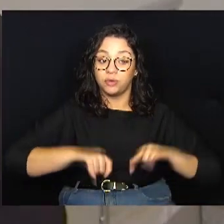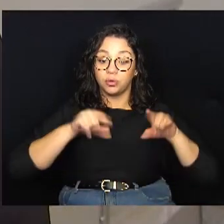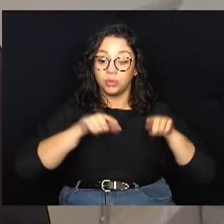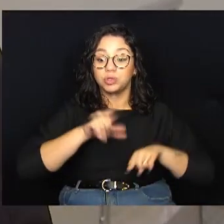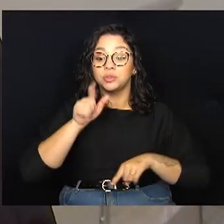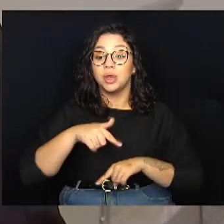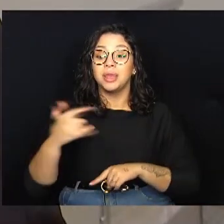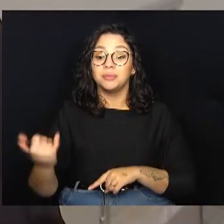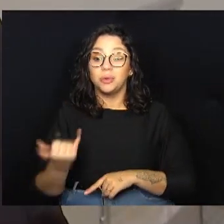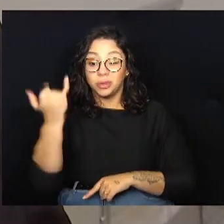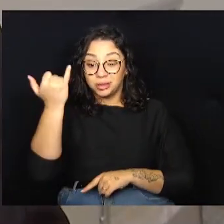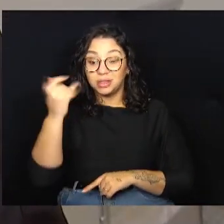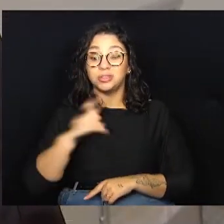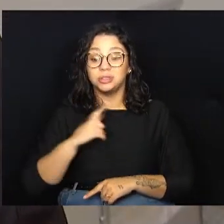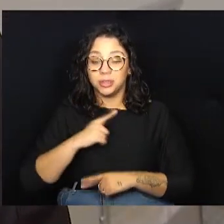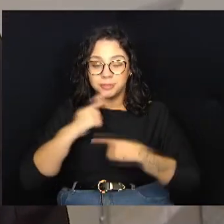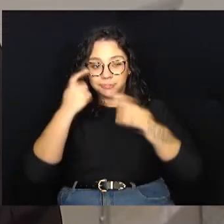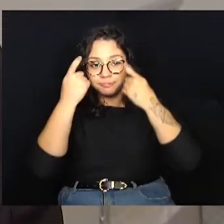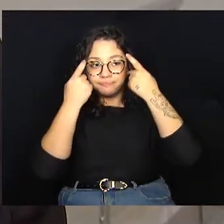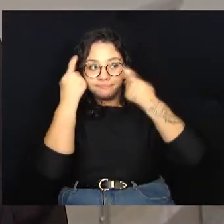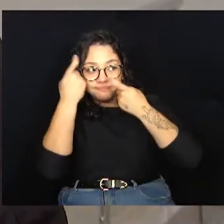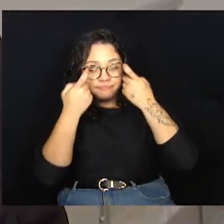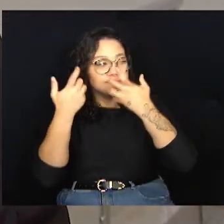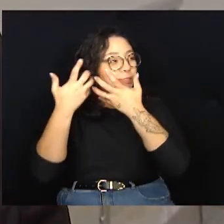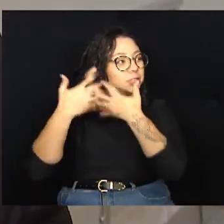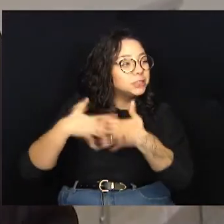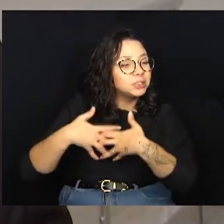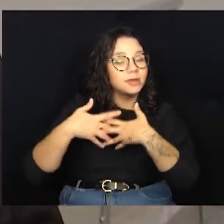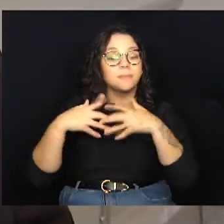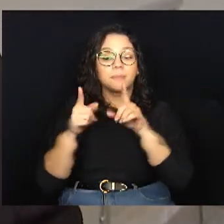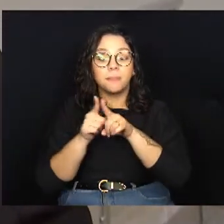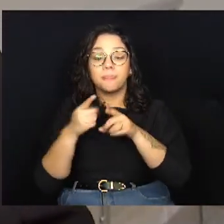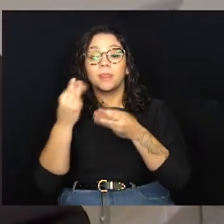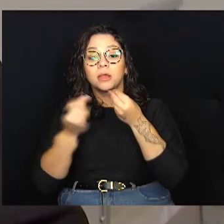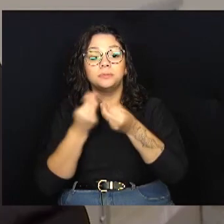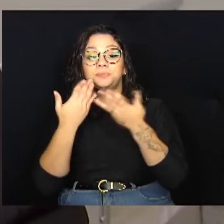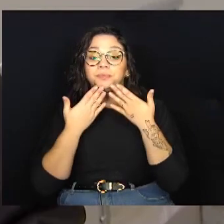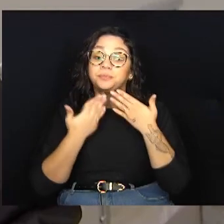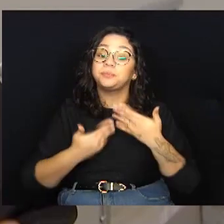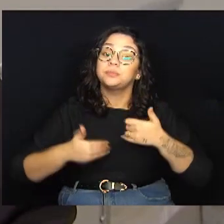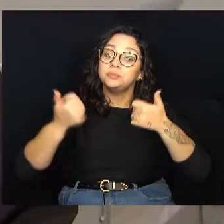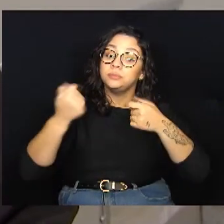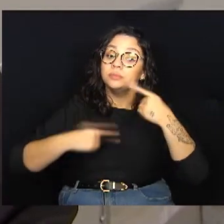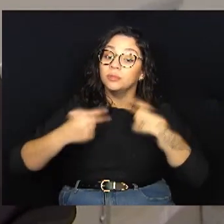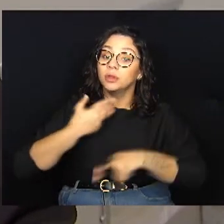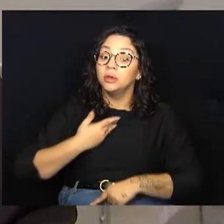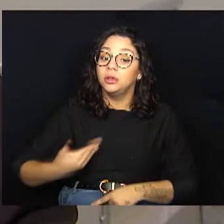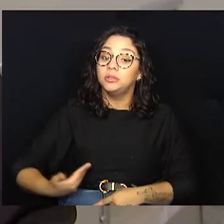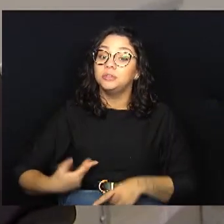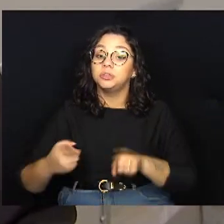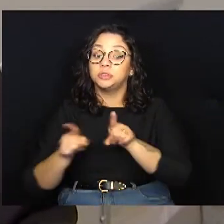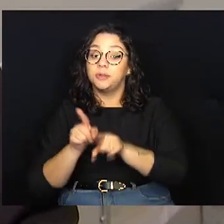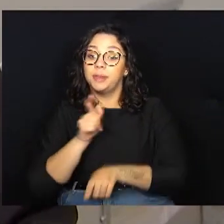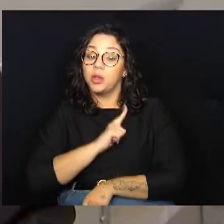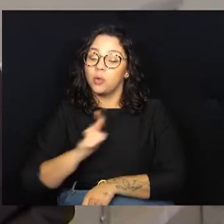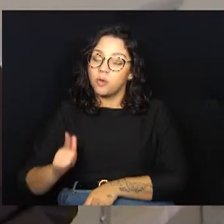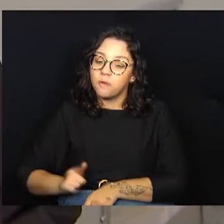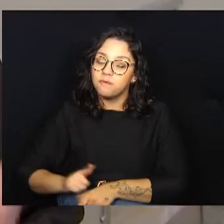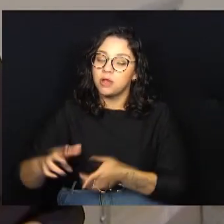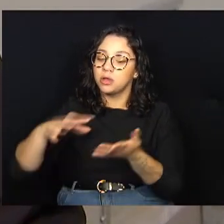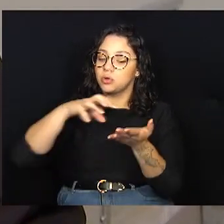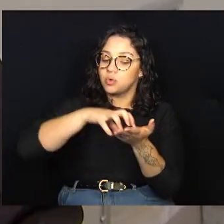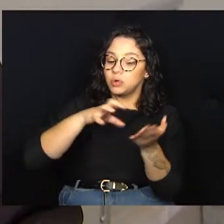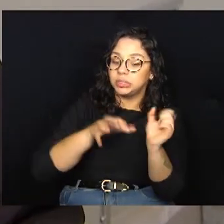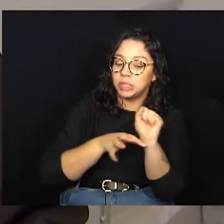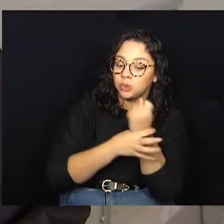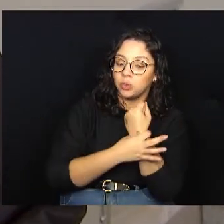importante essa reflexão e a gente pensar como aprimorar as políticas públicas, envolvendo também os órgãos de segurança, com